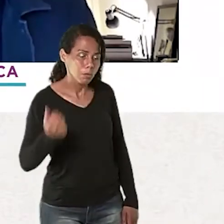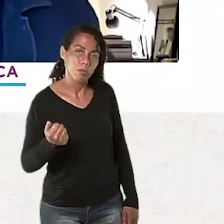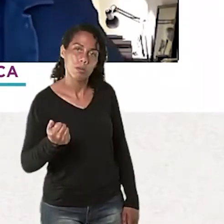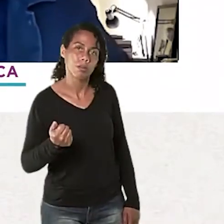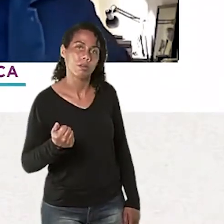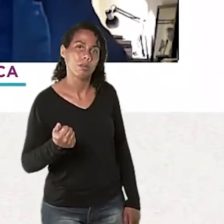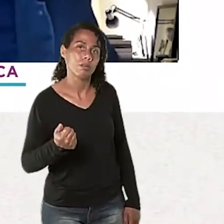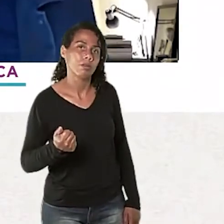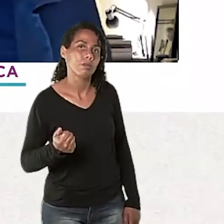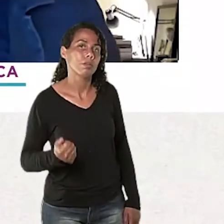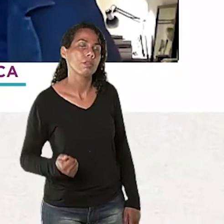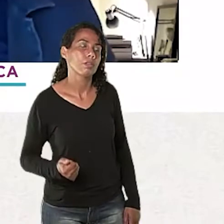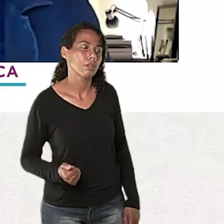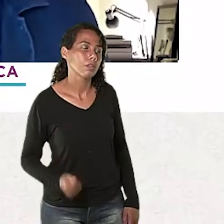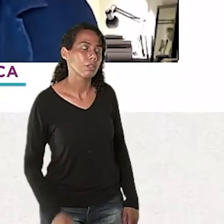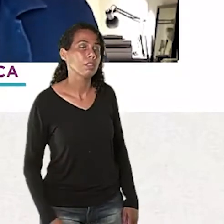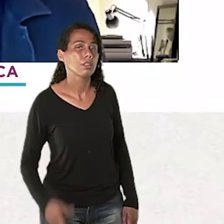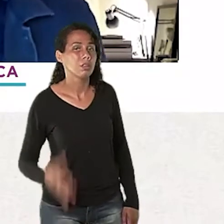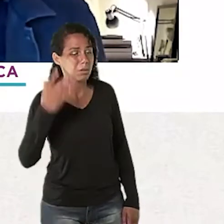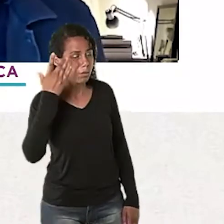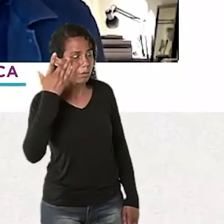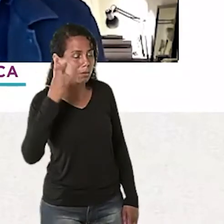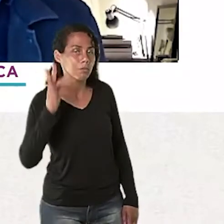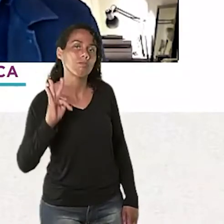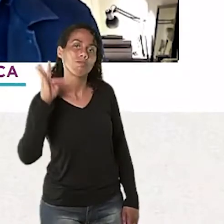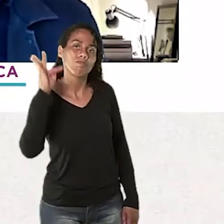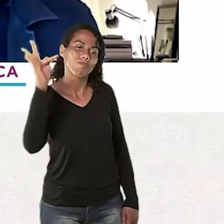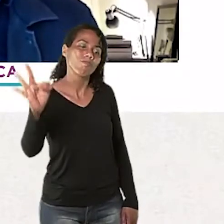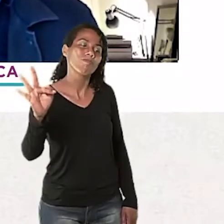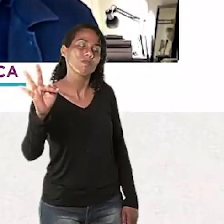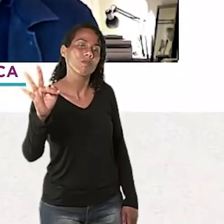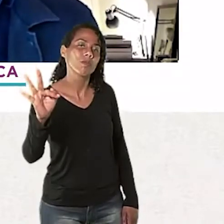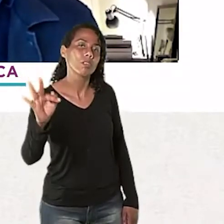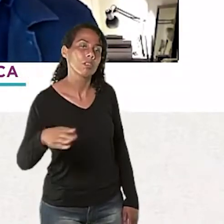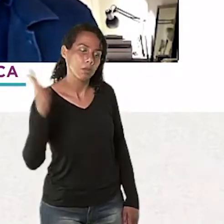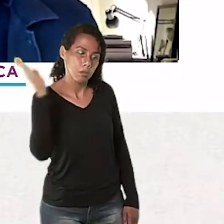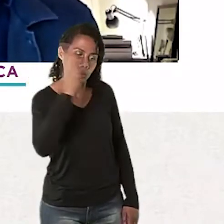Nos perdoe. Tá mais apropriado, mas também. Nos perdoe, Gilberto Gil. A corruptela.